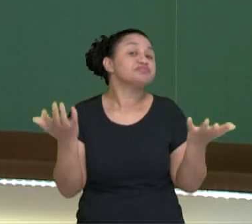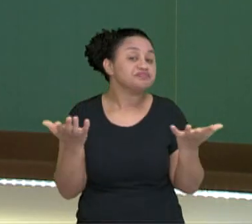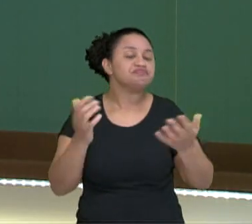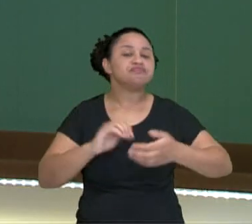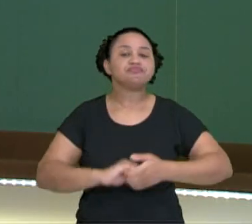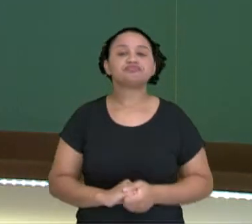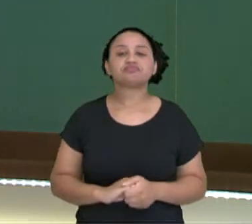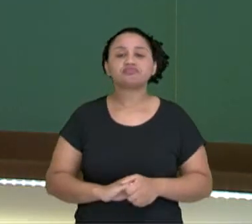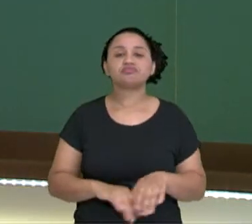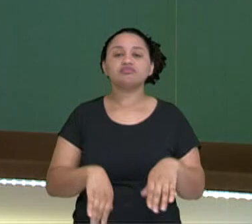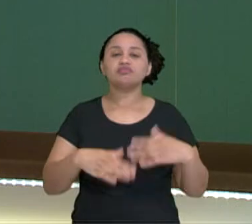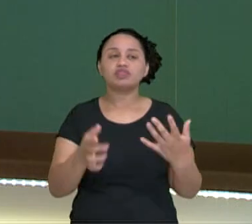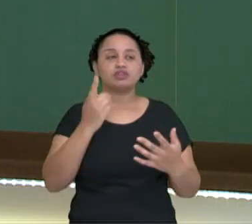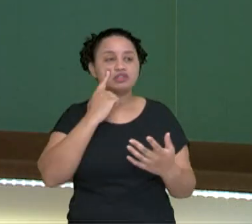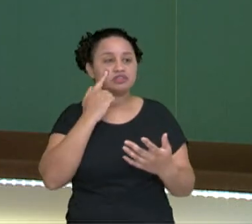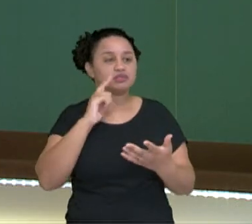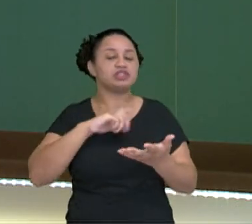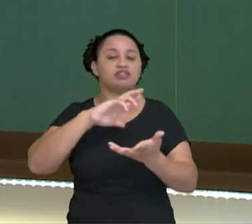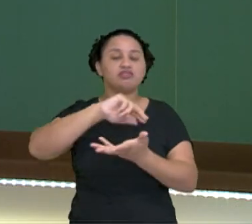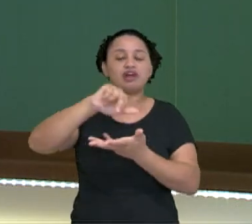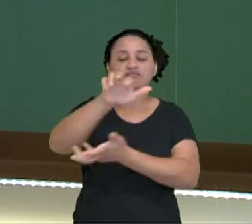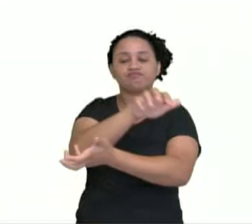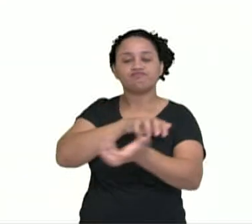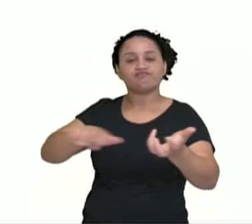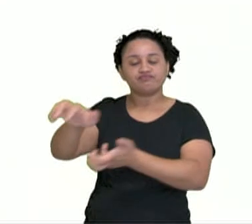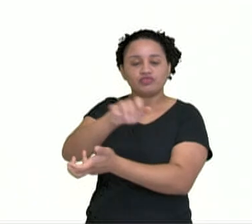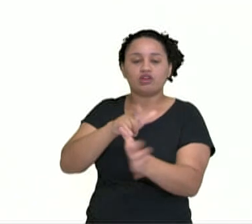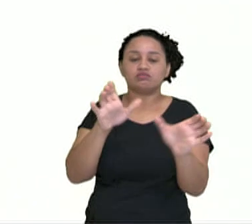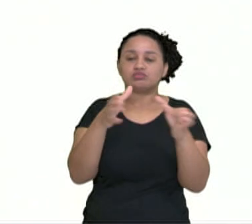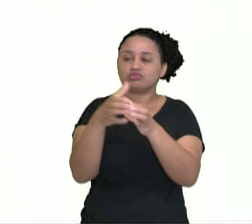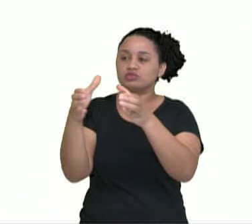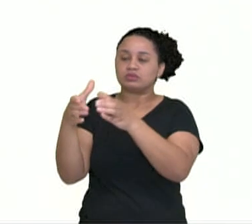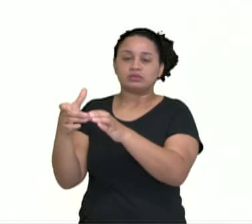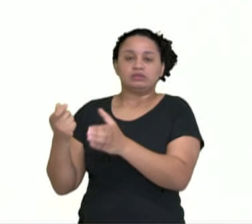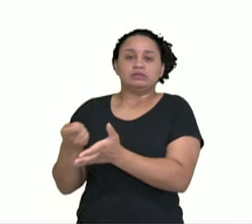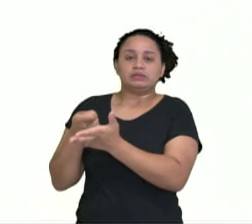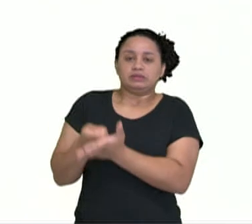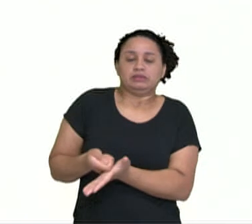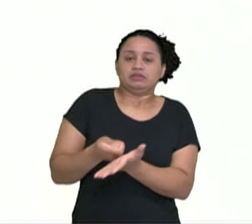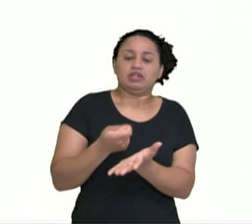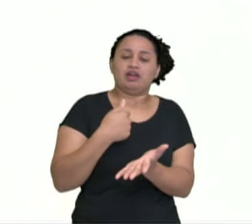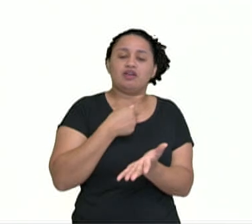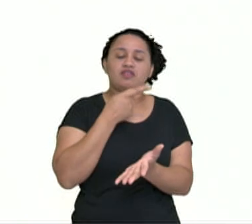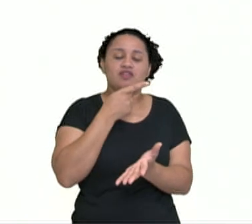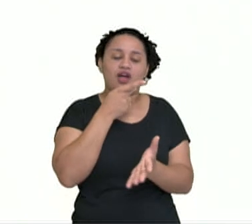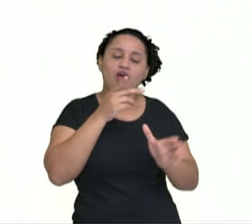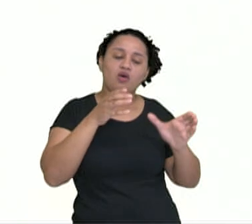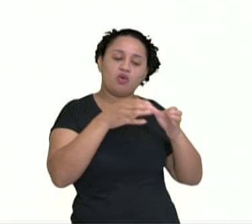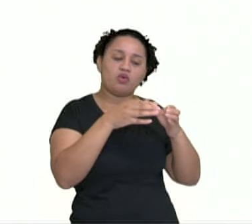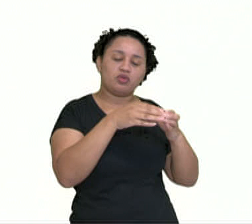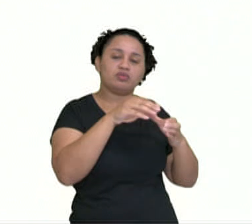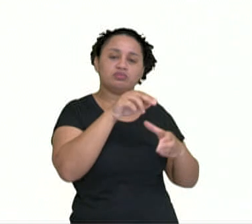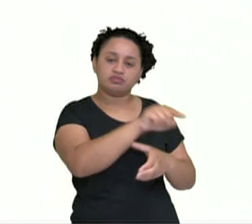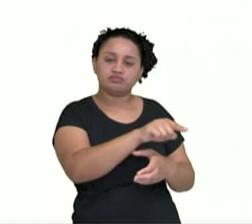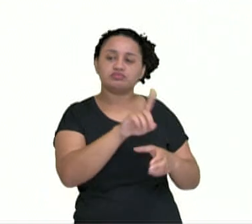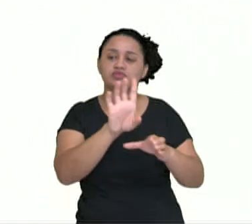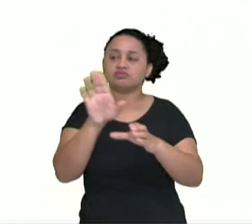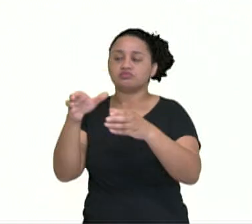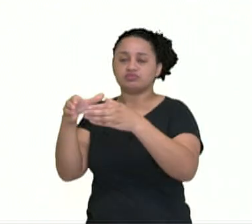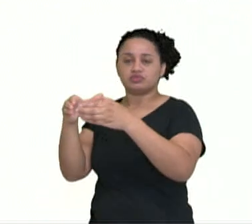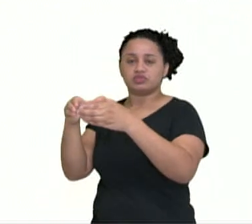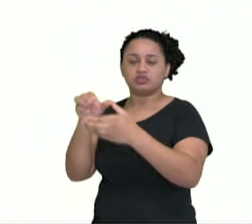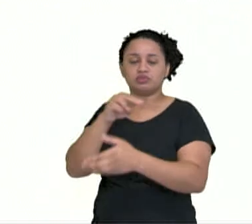Nós vimos que várias revoltas de grupos radicais, que eram dos grupos chamados niveladores e cavadores,